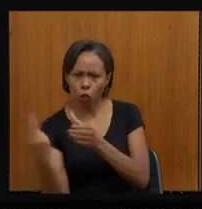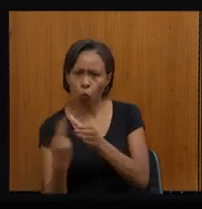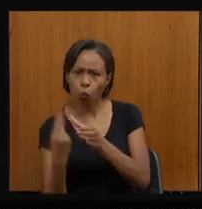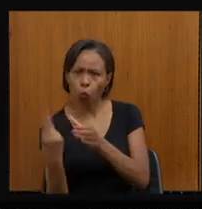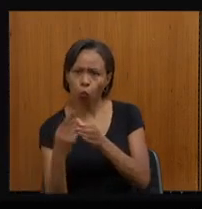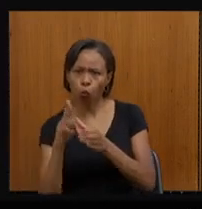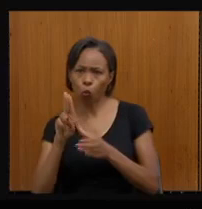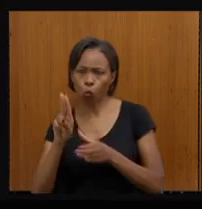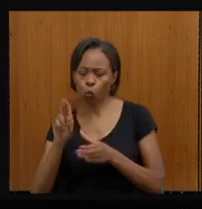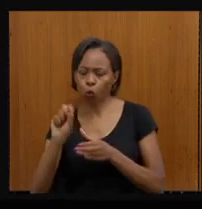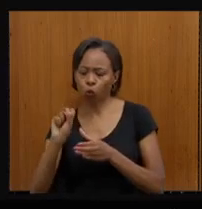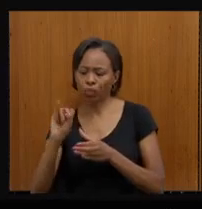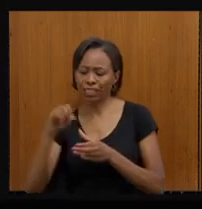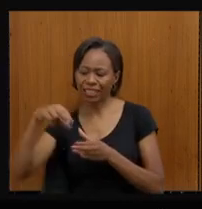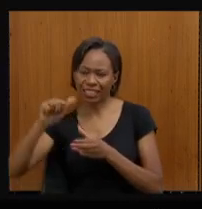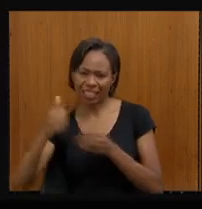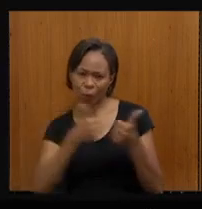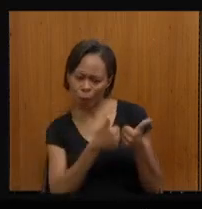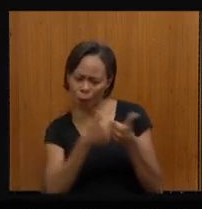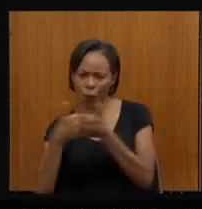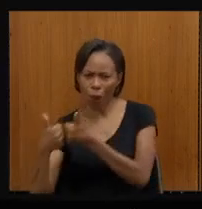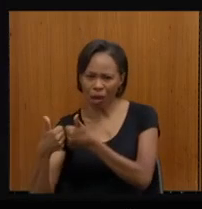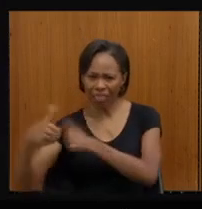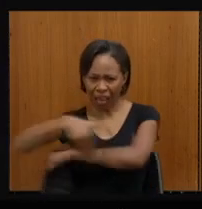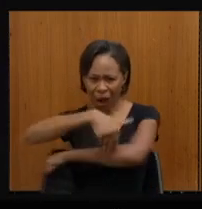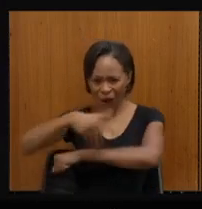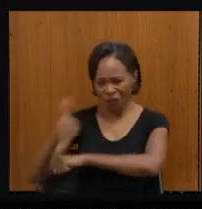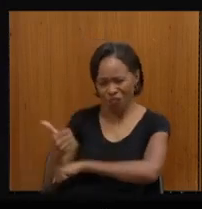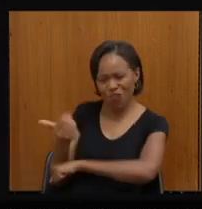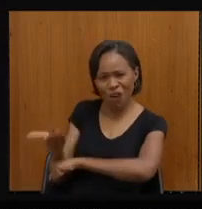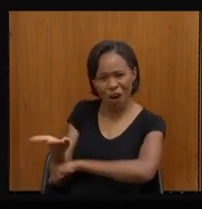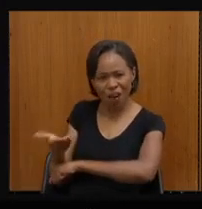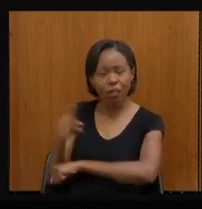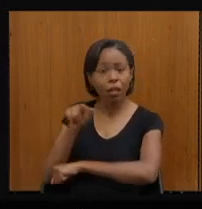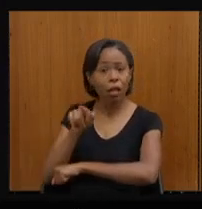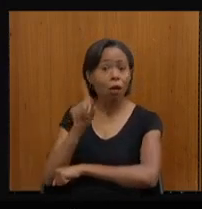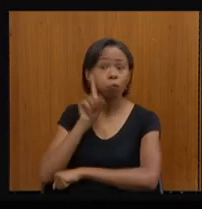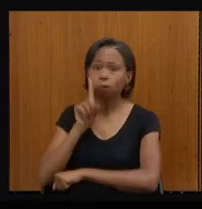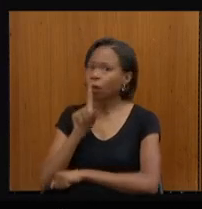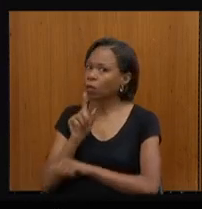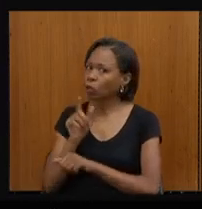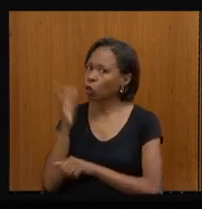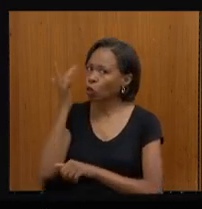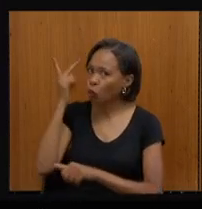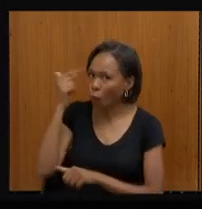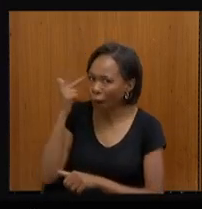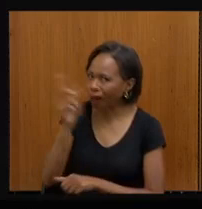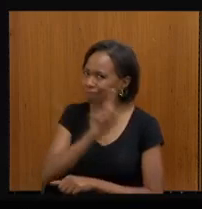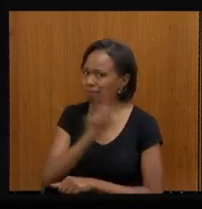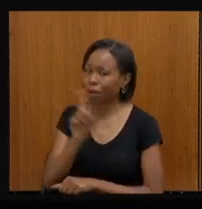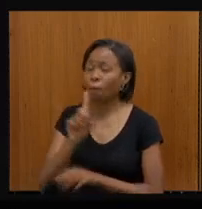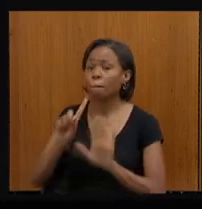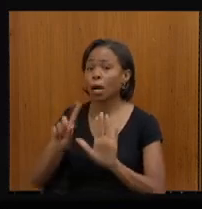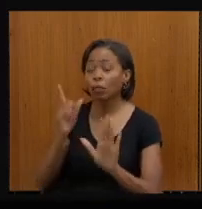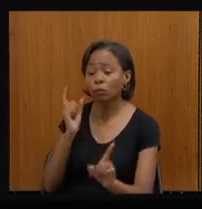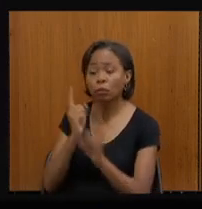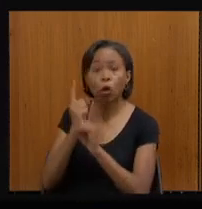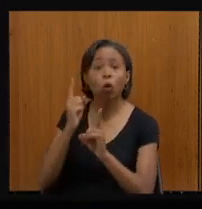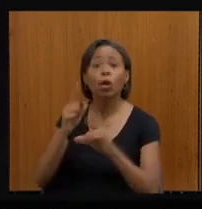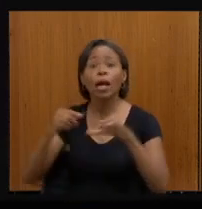literalmente do outro lado da rua o que não é o mundo é para região dos Estados Unidos foram identificadas as cavernas